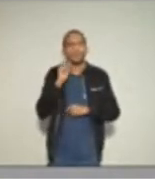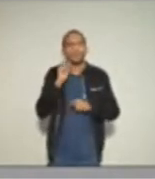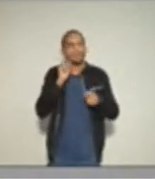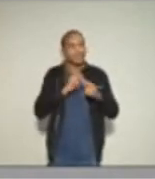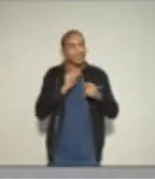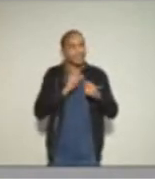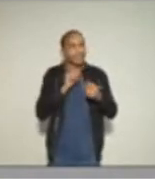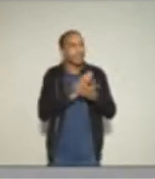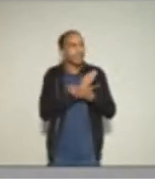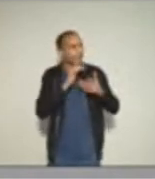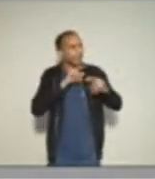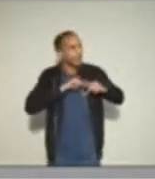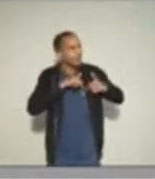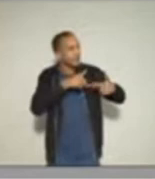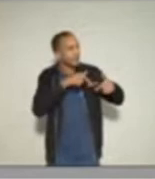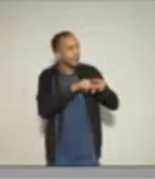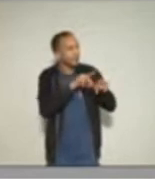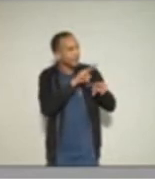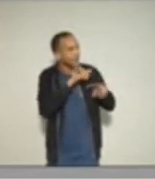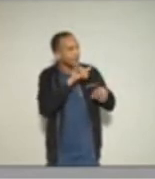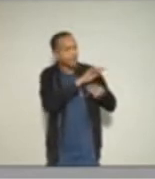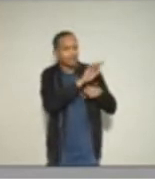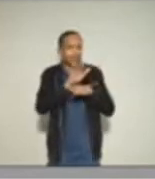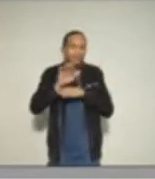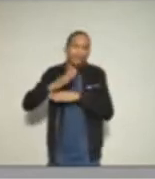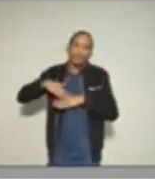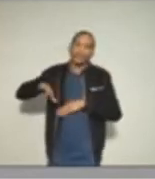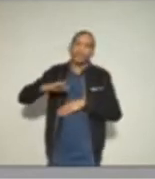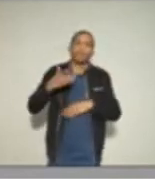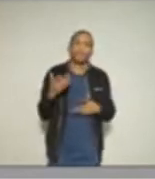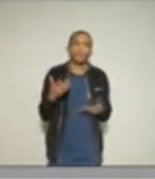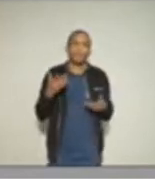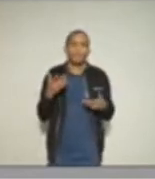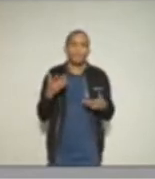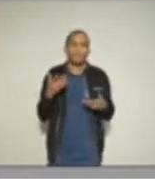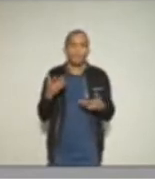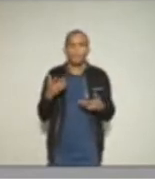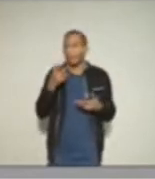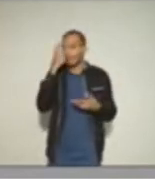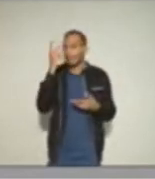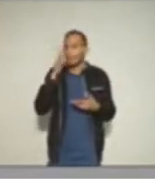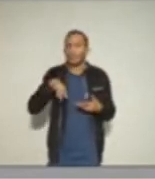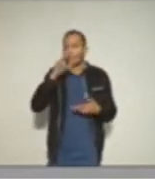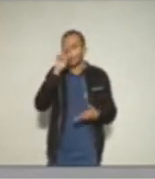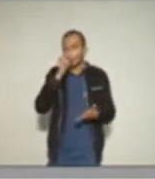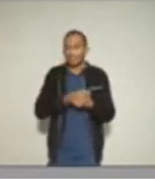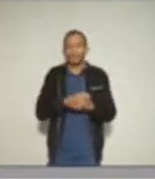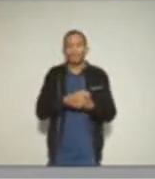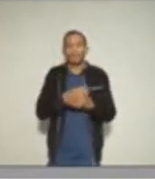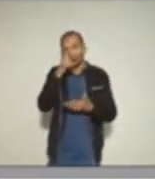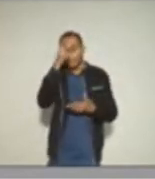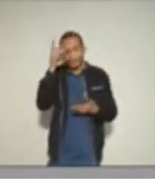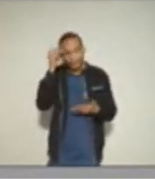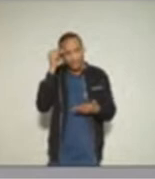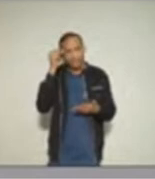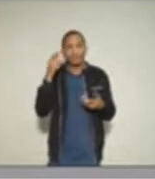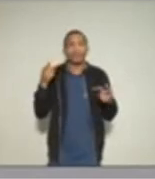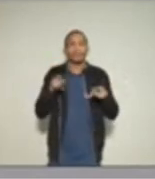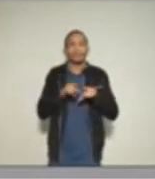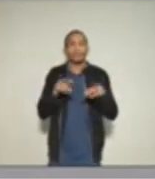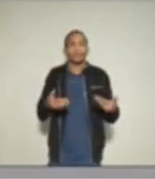fazer alguma ação que vá colocar a goela abaixo para ninguém uma decisão da prefeitura. Estamos colocando